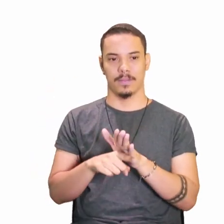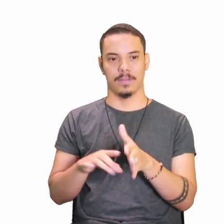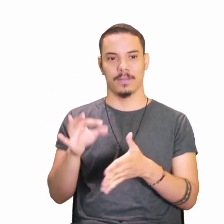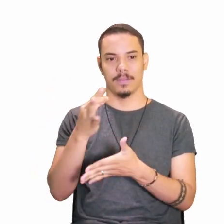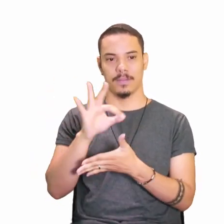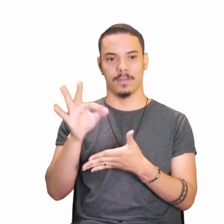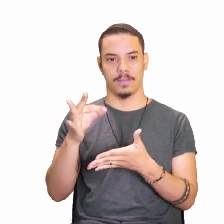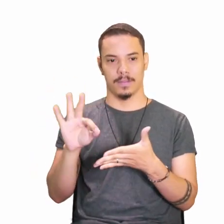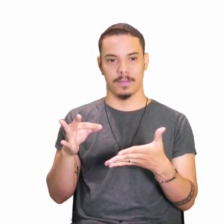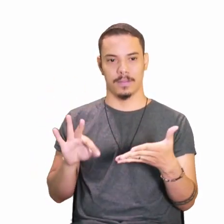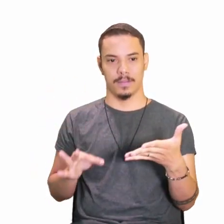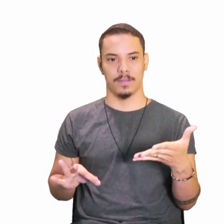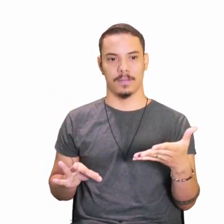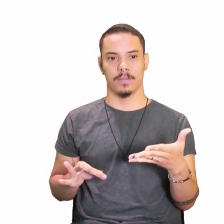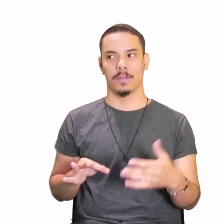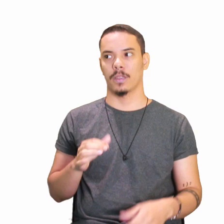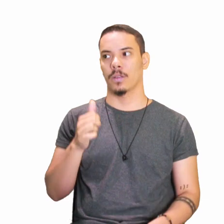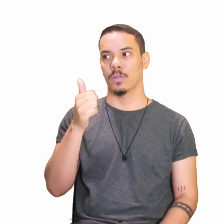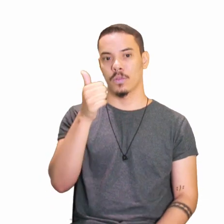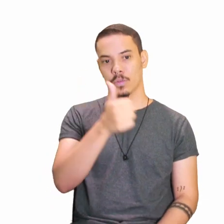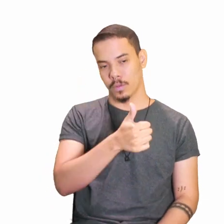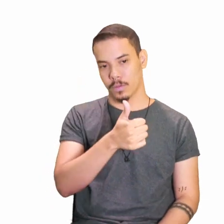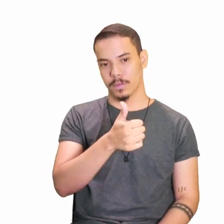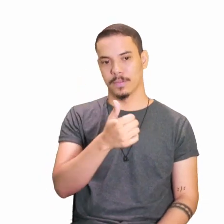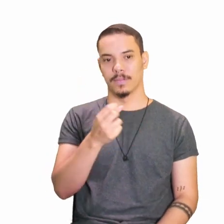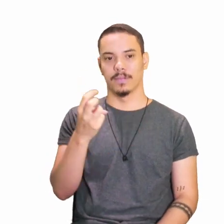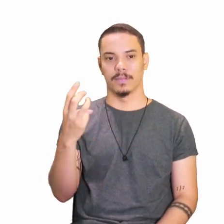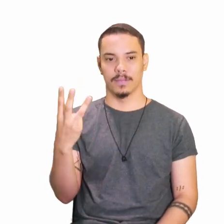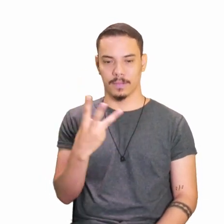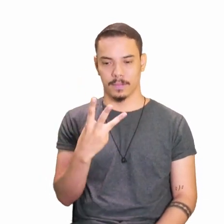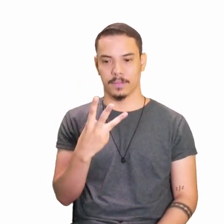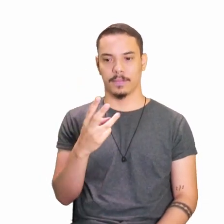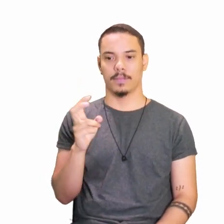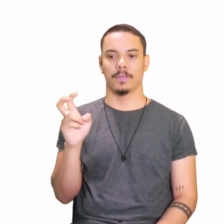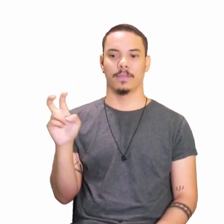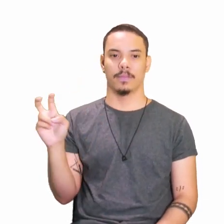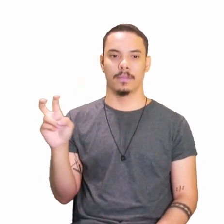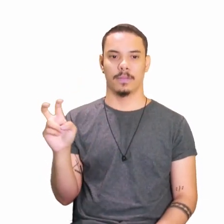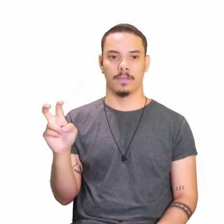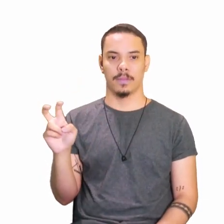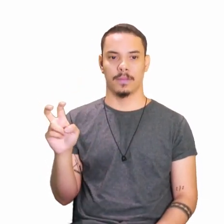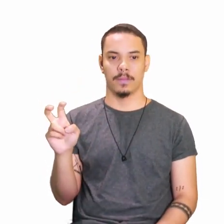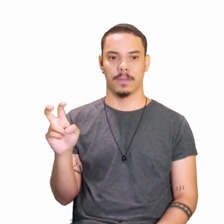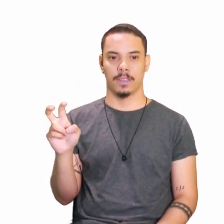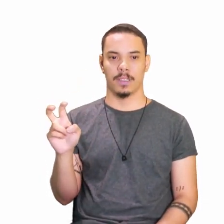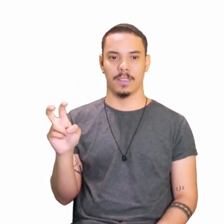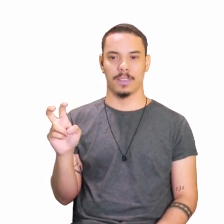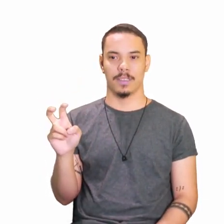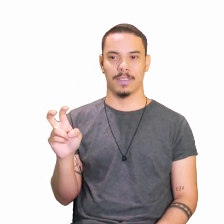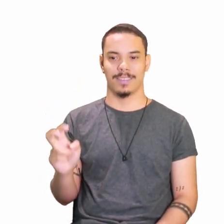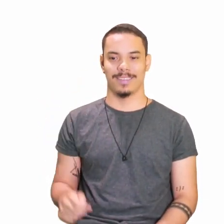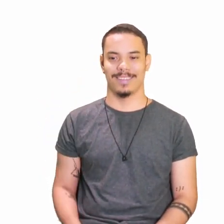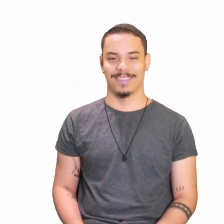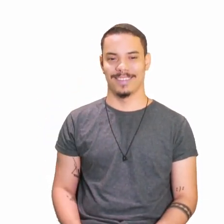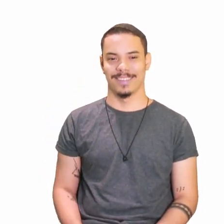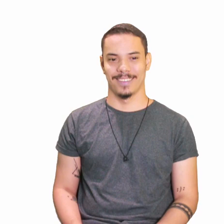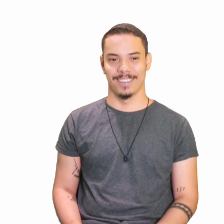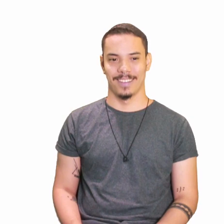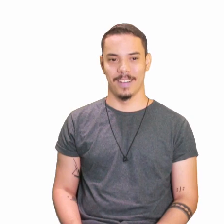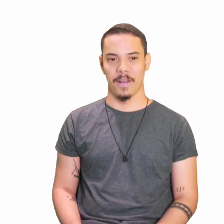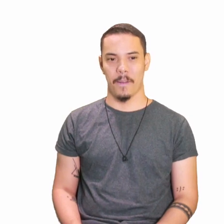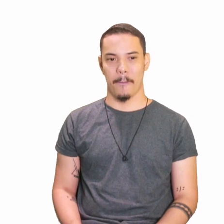as correta é um três e quatro Não Amada